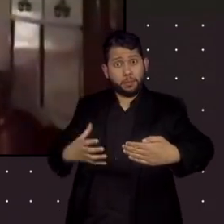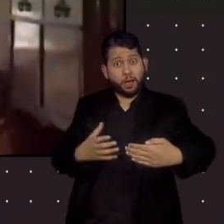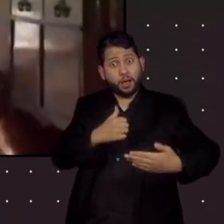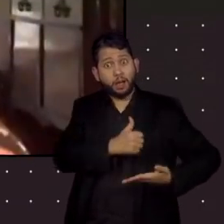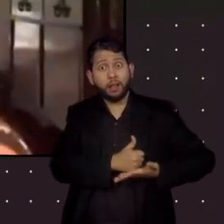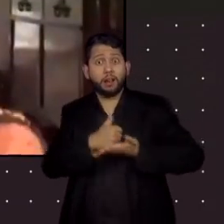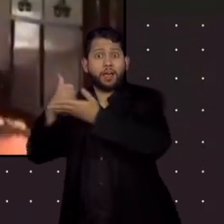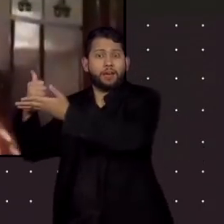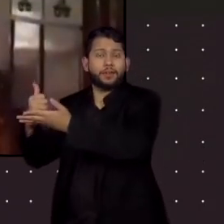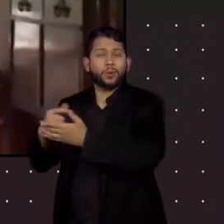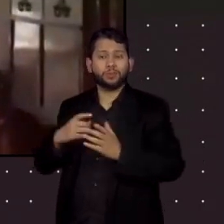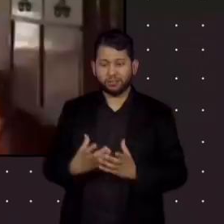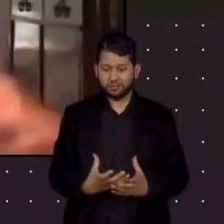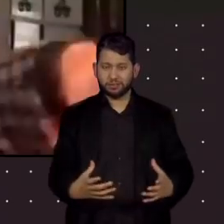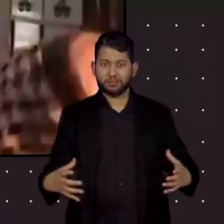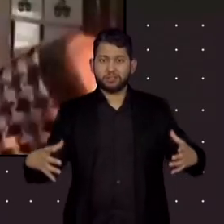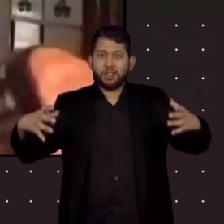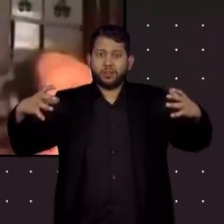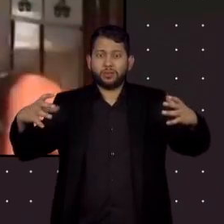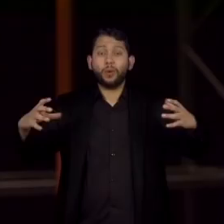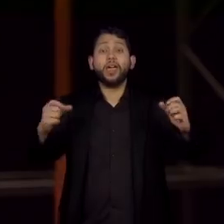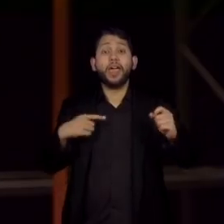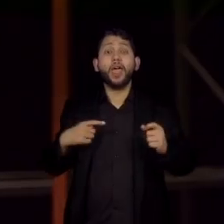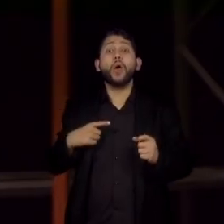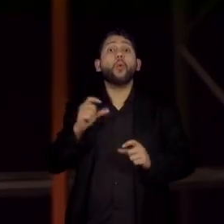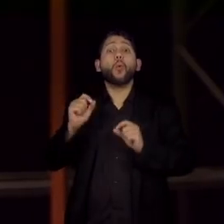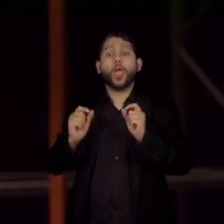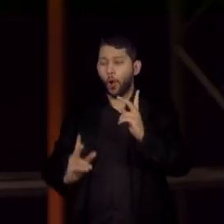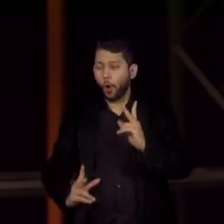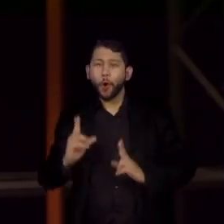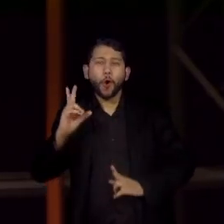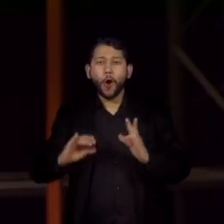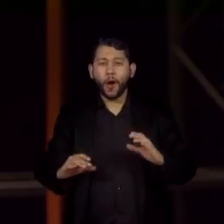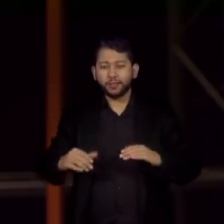daqueles cestos, eu fazia cenário, eu